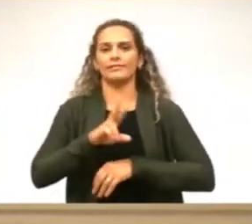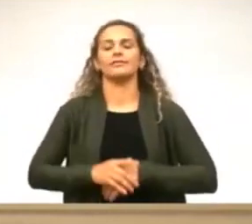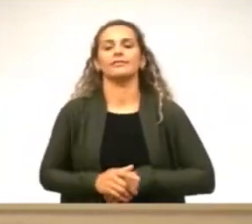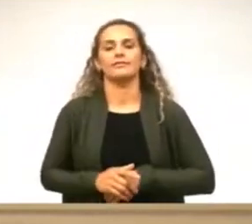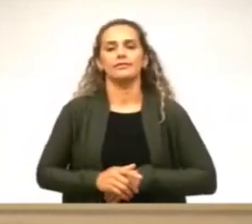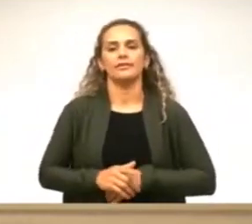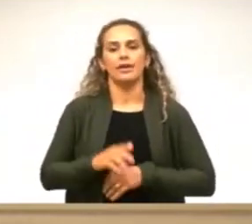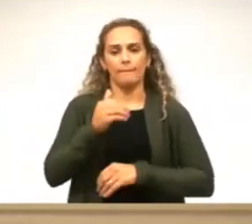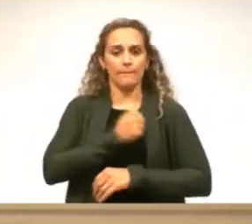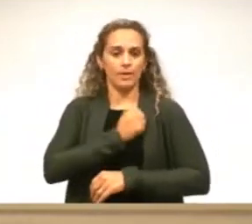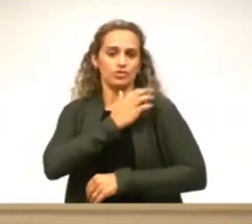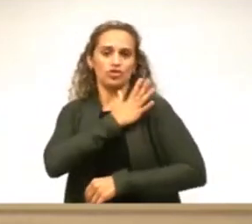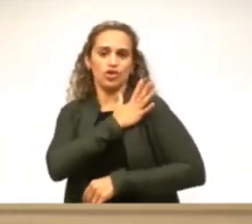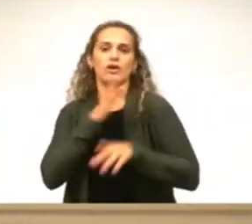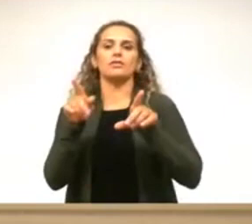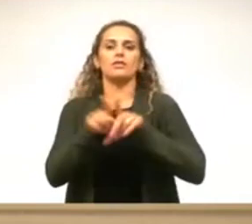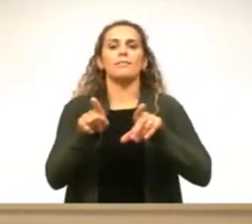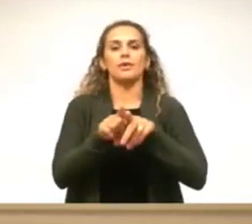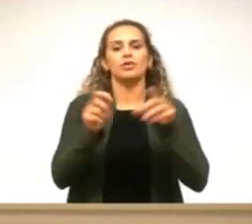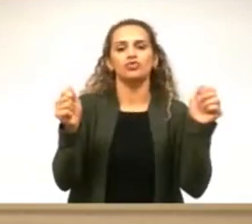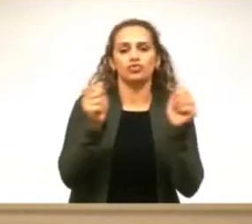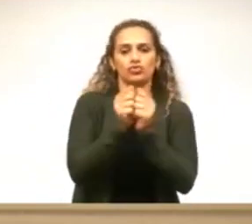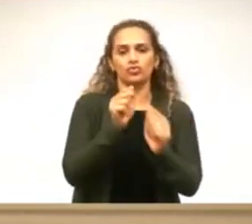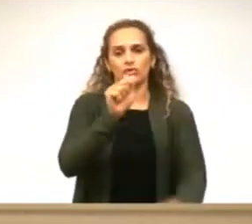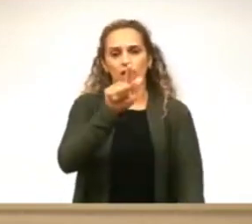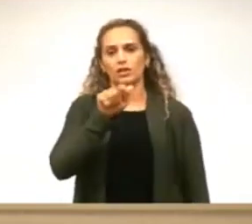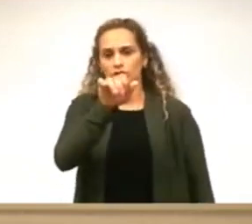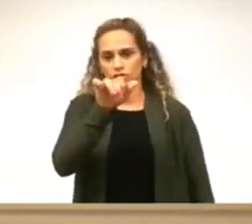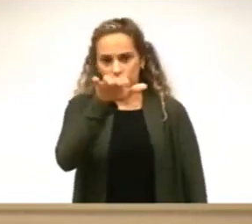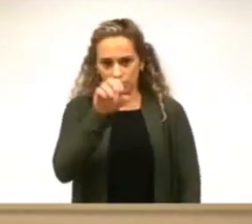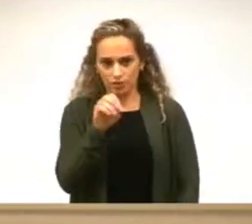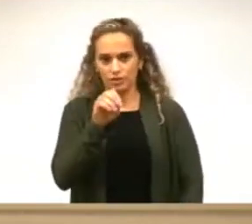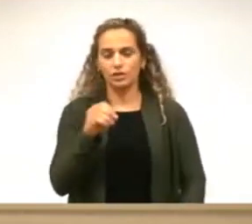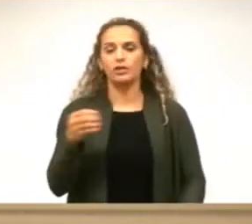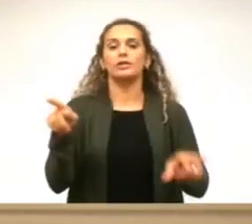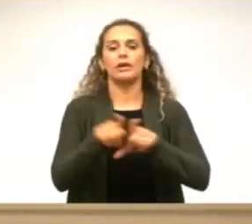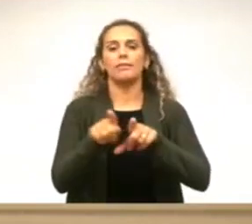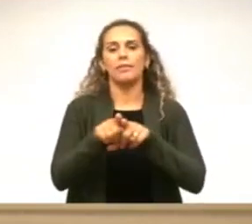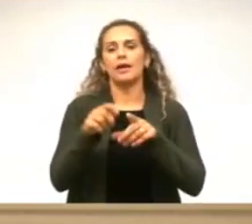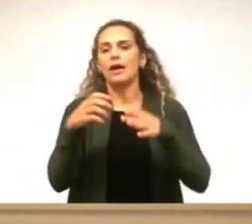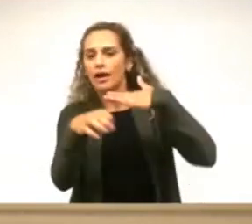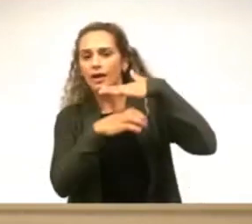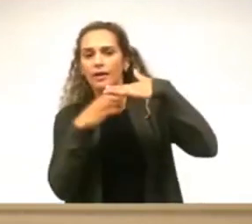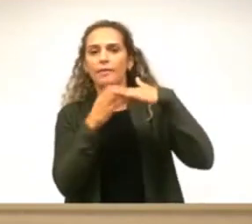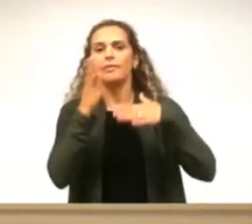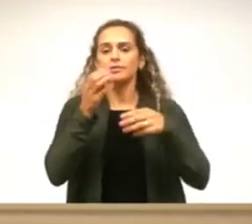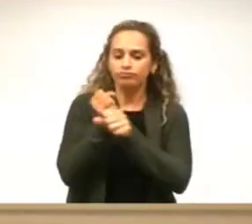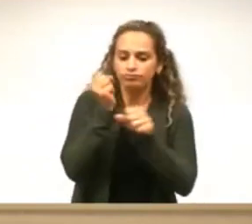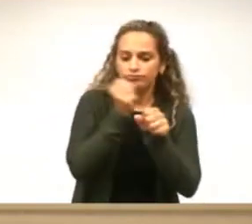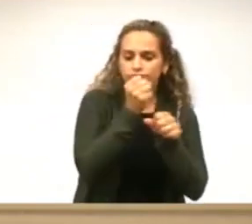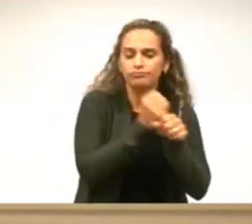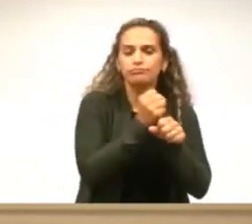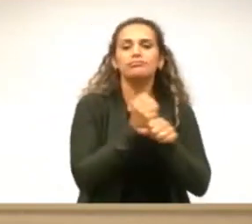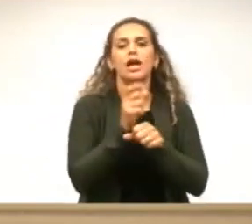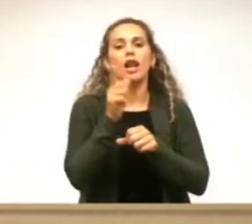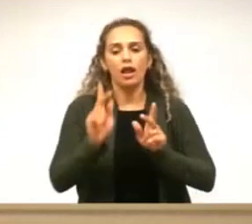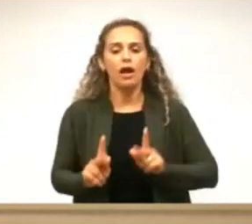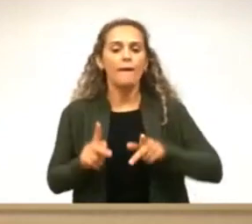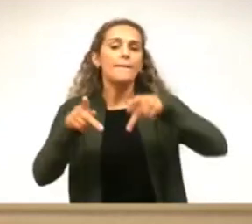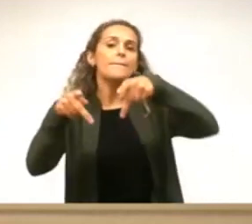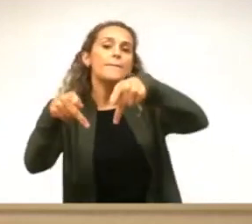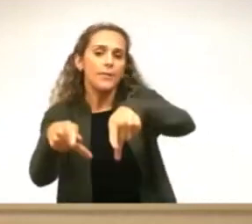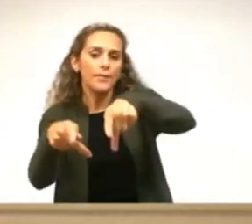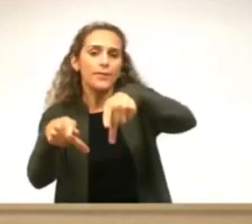estive conversando com a Gero e estive conversando com a empresa também que está construindo a ponte lá